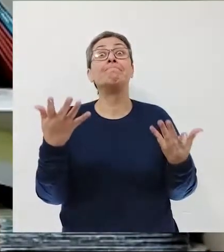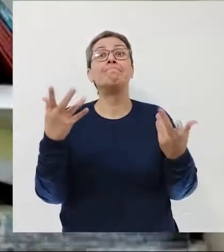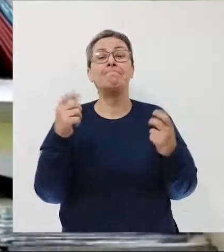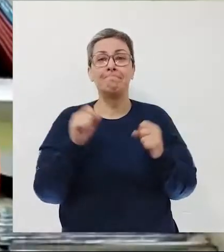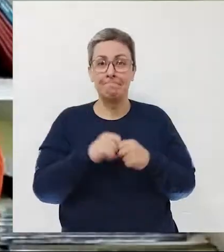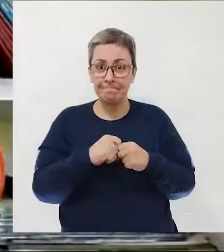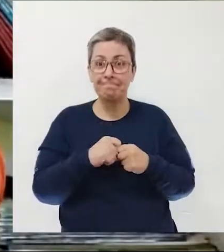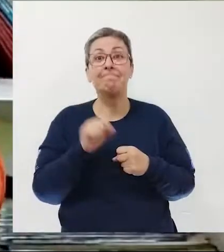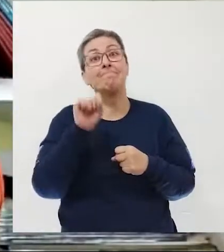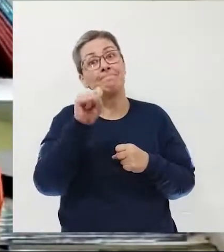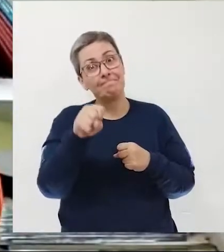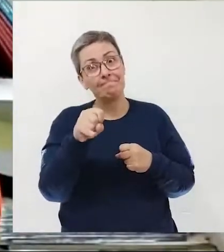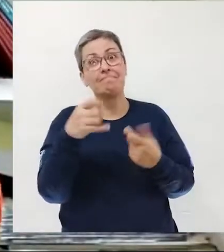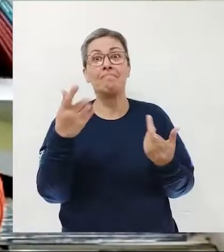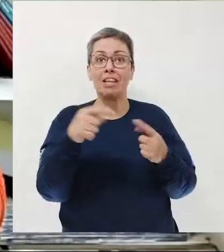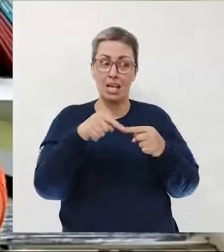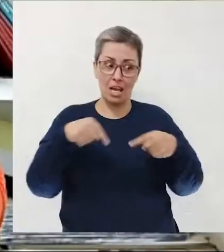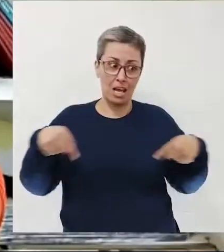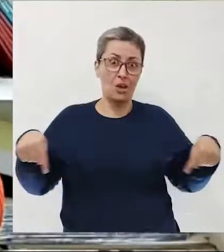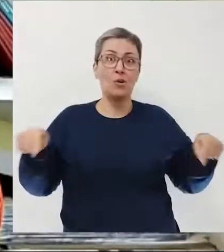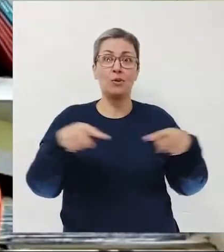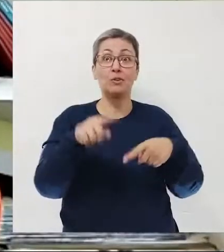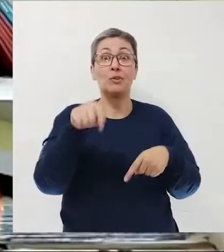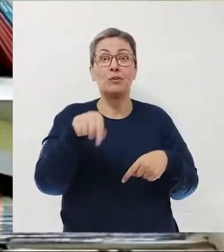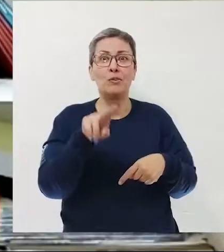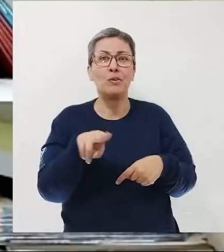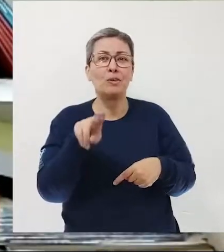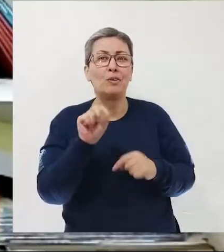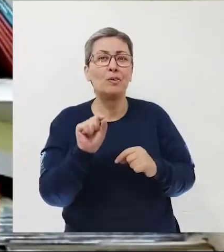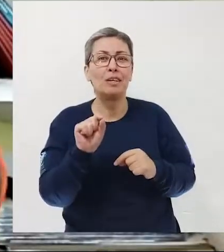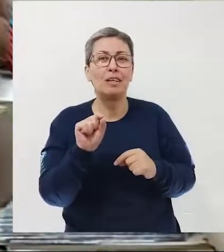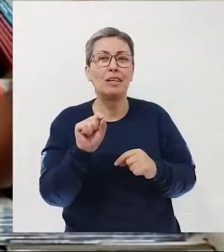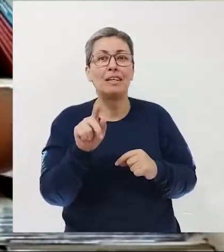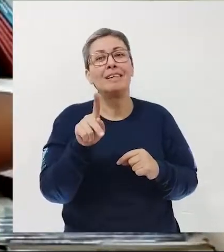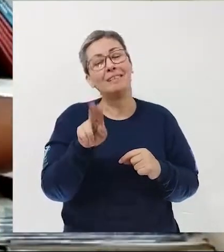Ah, se é contorno, eu vou usar